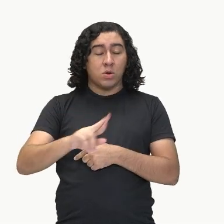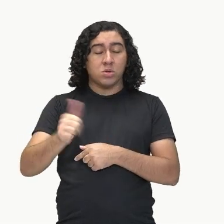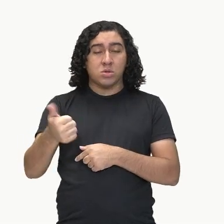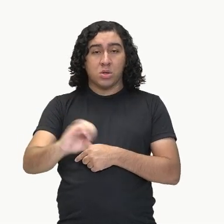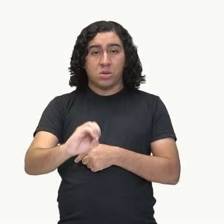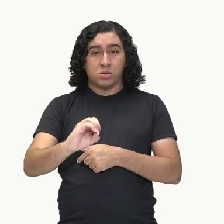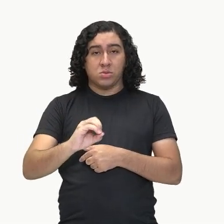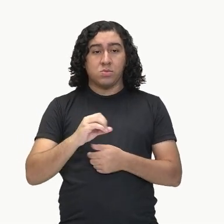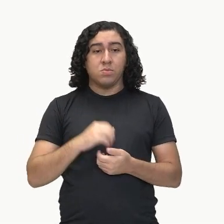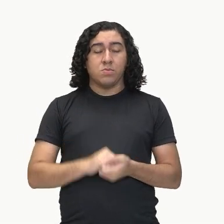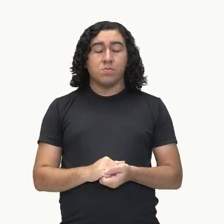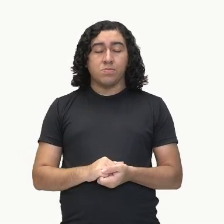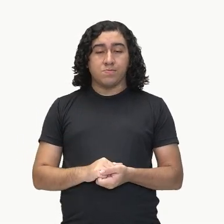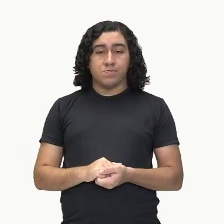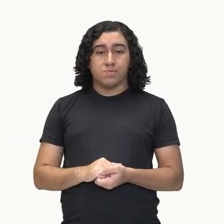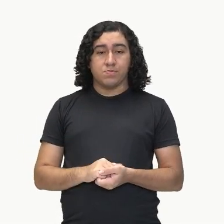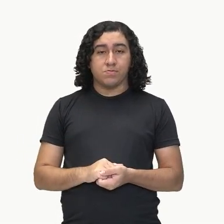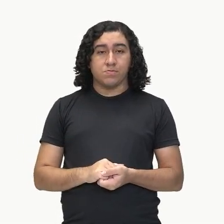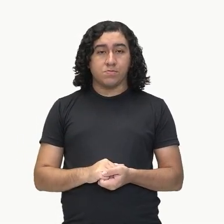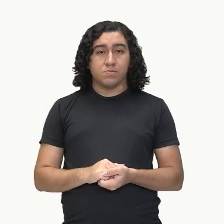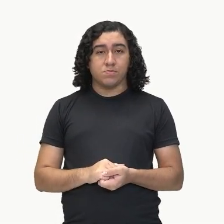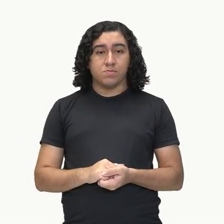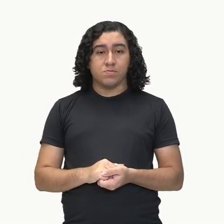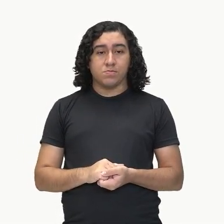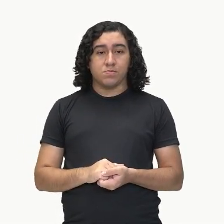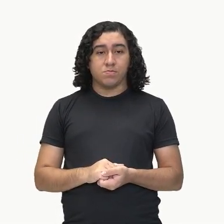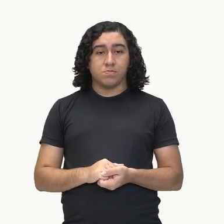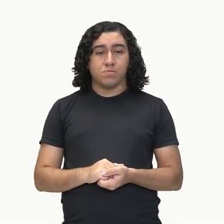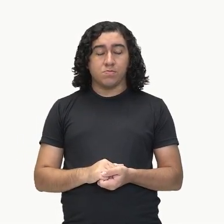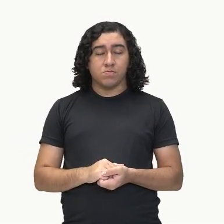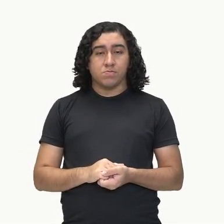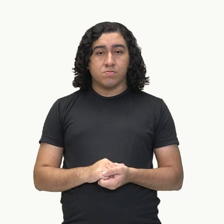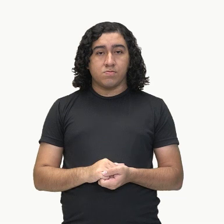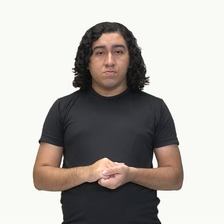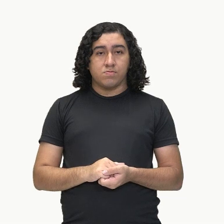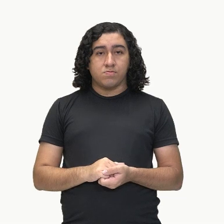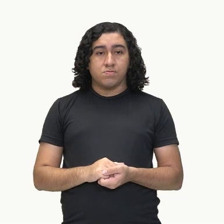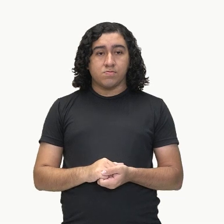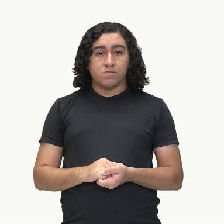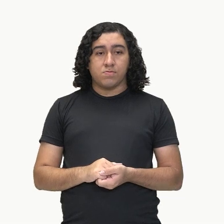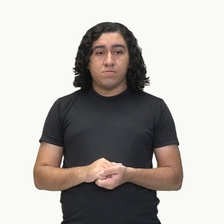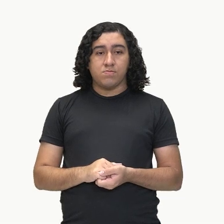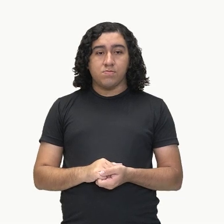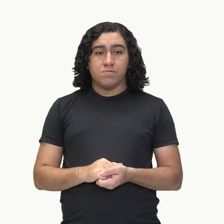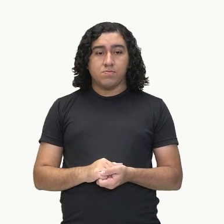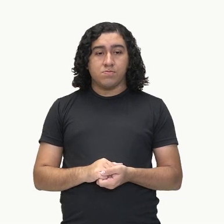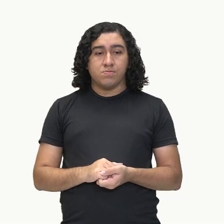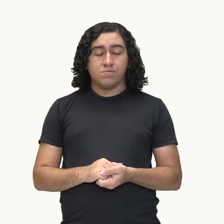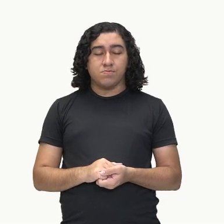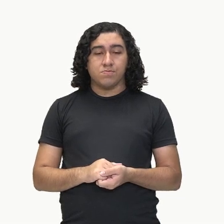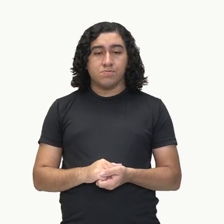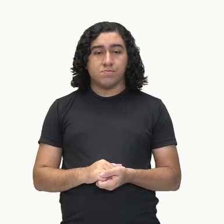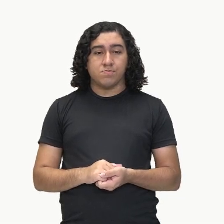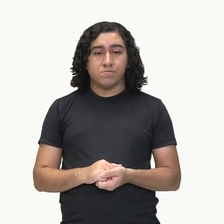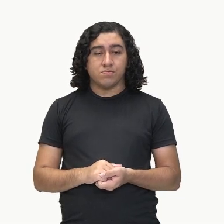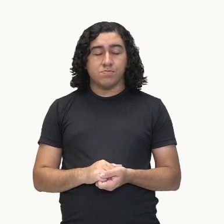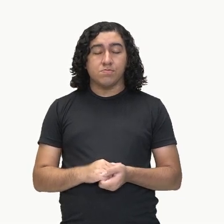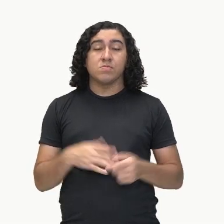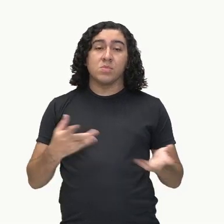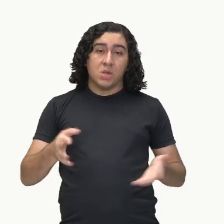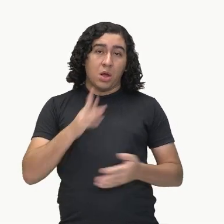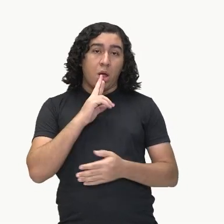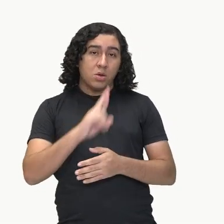dar 10. Ok? Então, aí está o resultado da